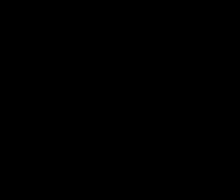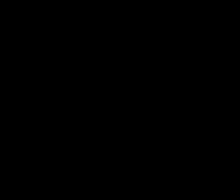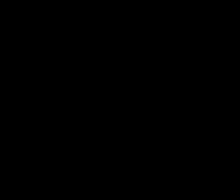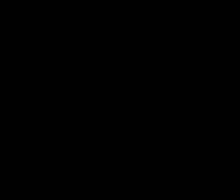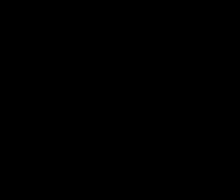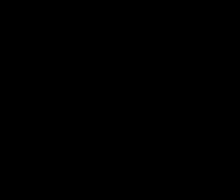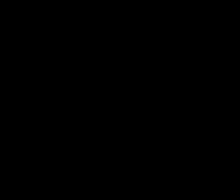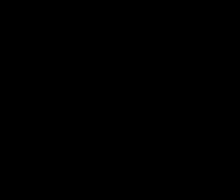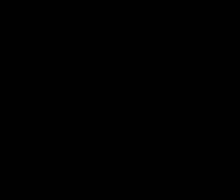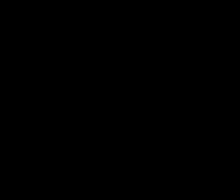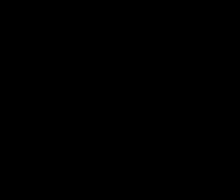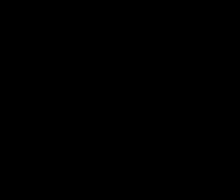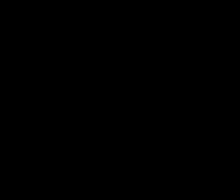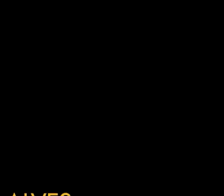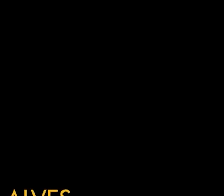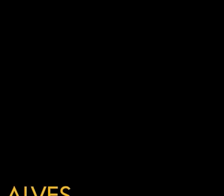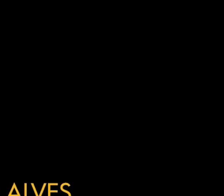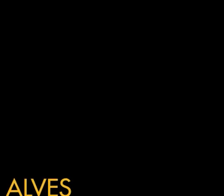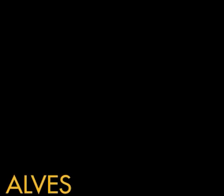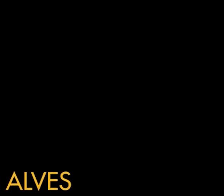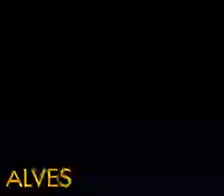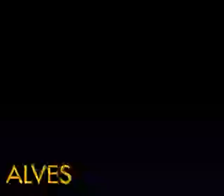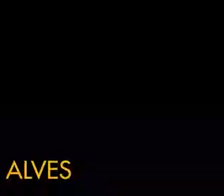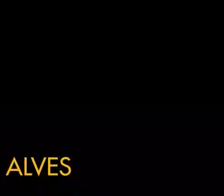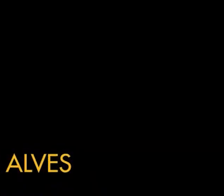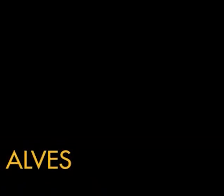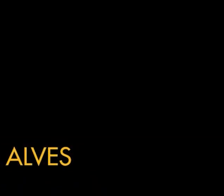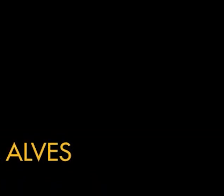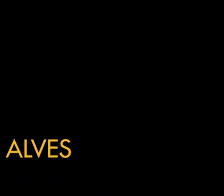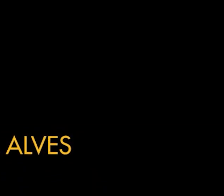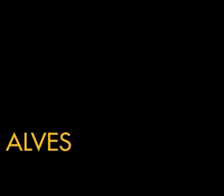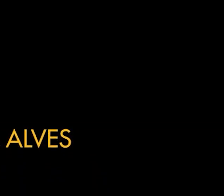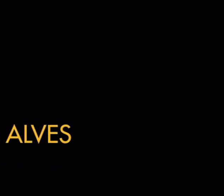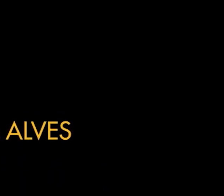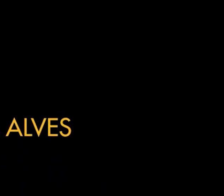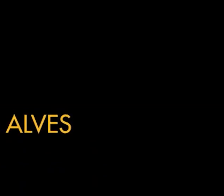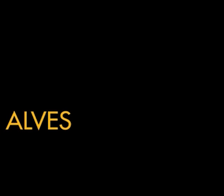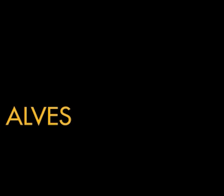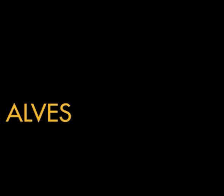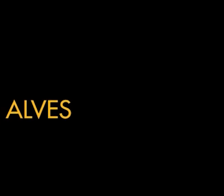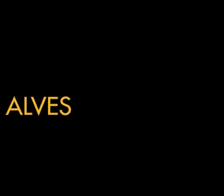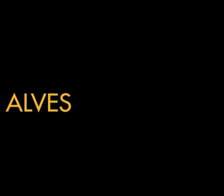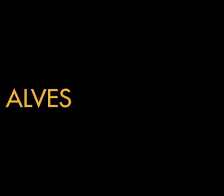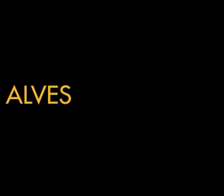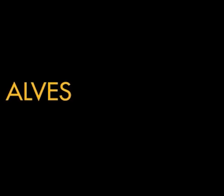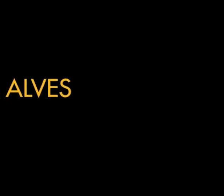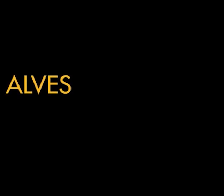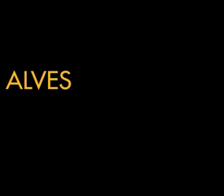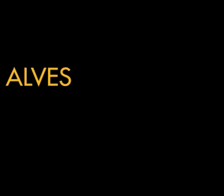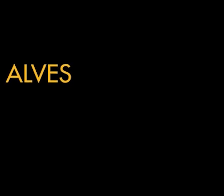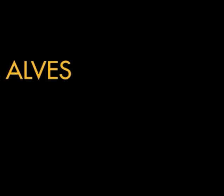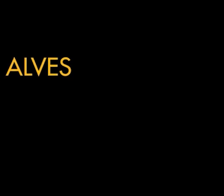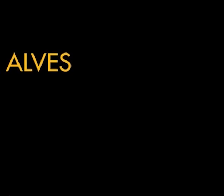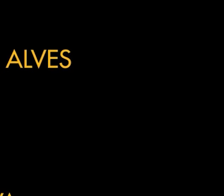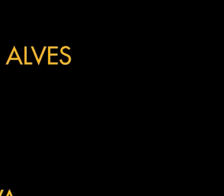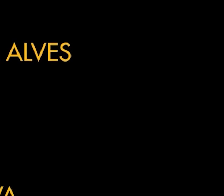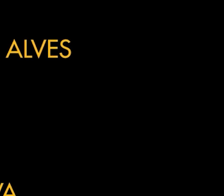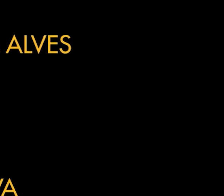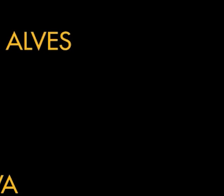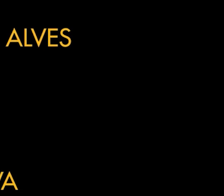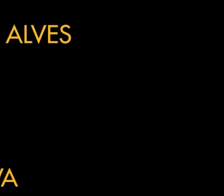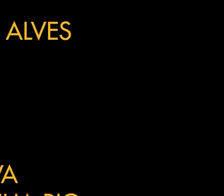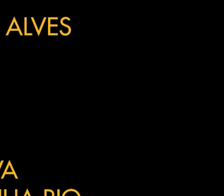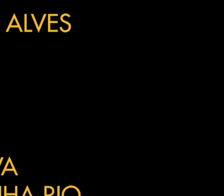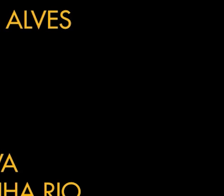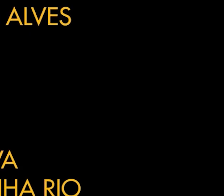Créditos, com Fernando Skolnick e Camila Alves. Direção, André Ramos. Codireção, Daniel Paiva.